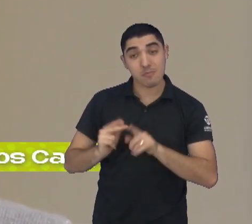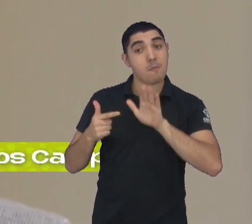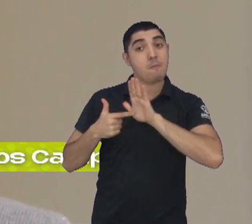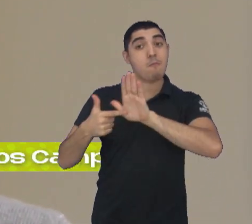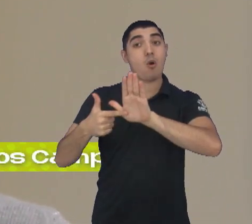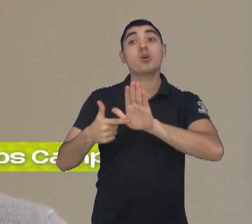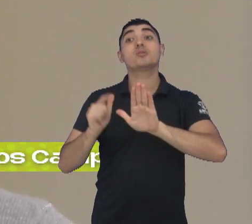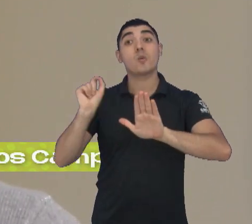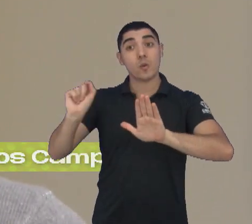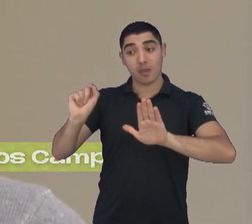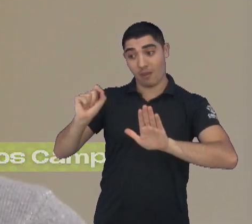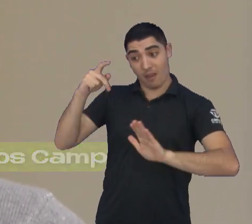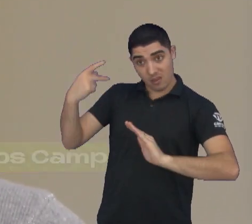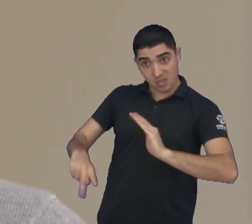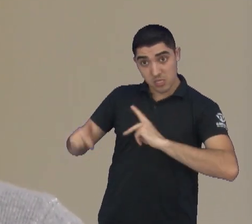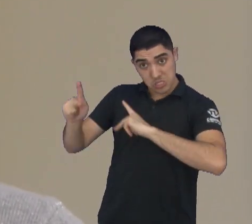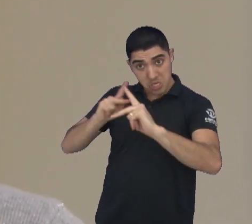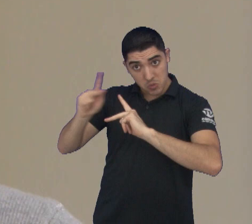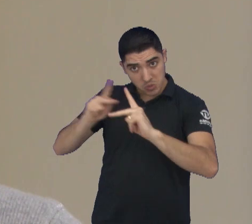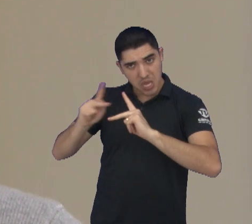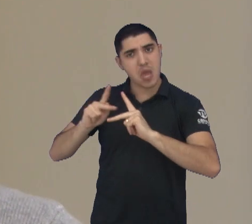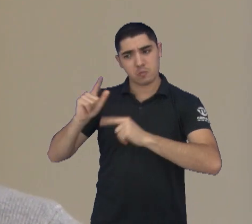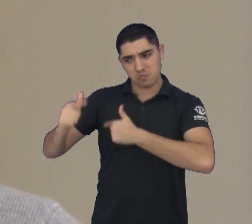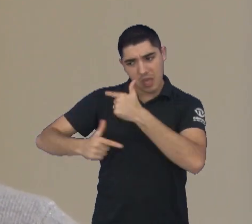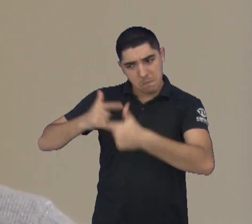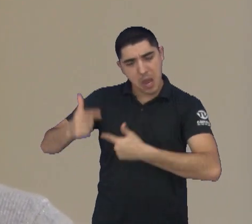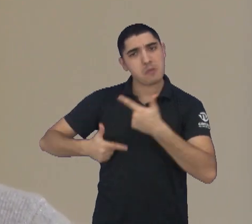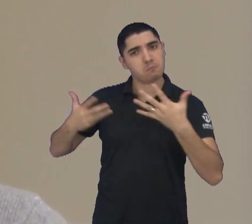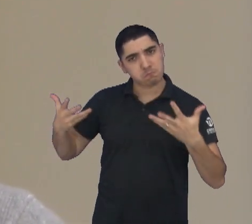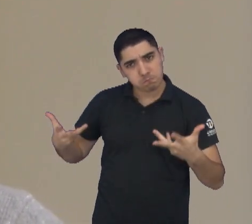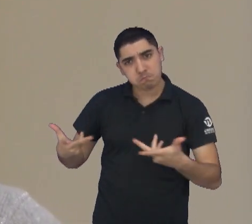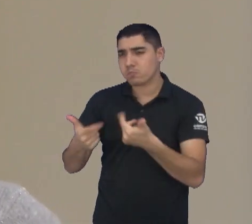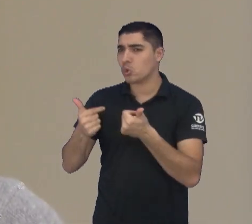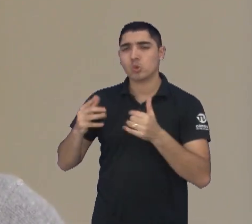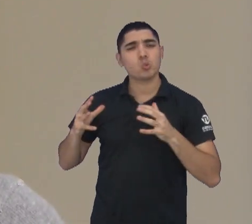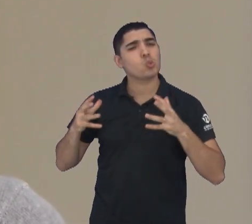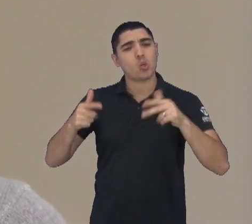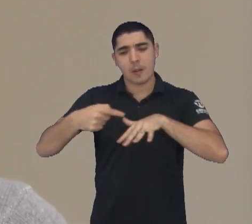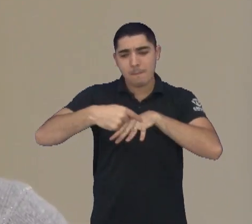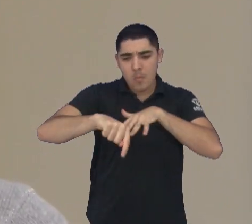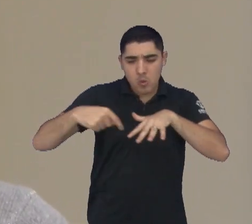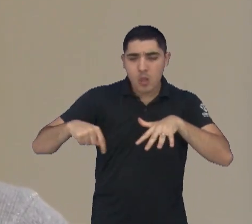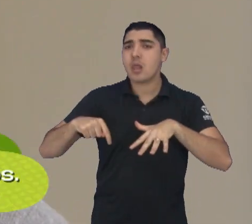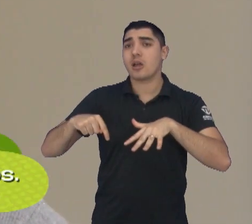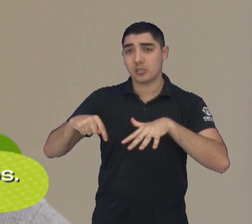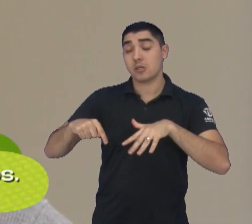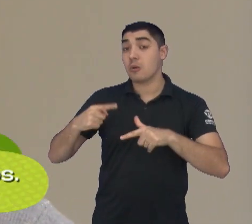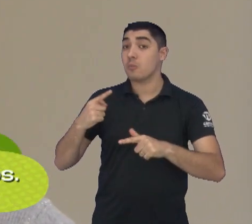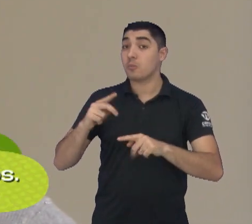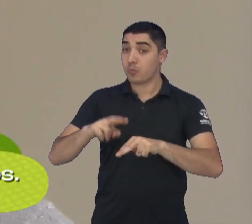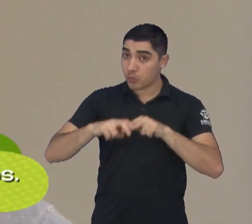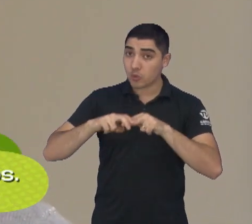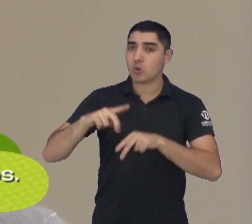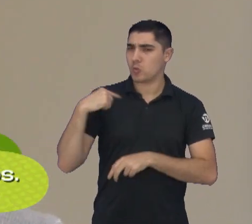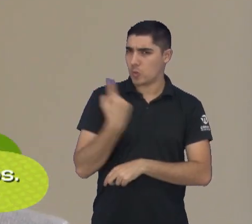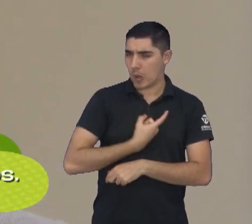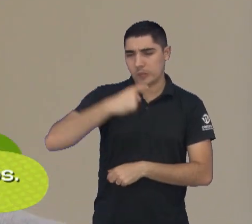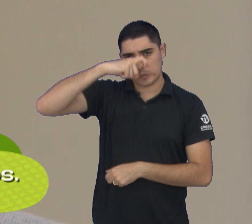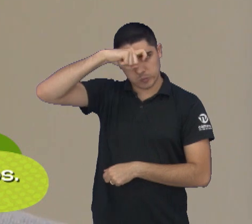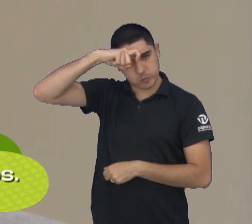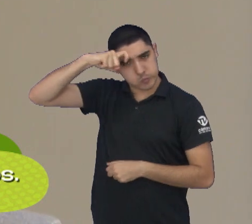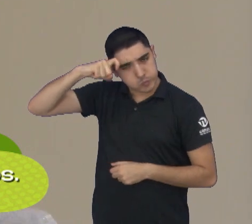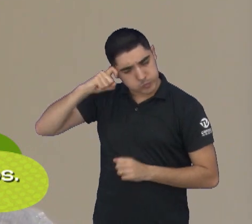é realizado com todas as nossas modalidades. Fruto de muita dedicação,